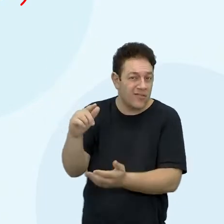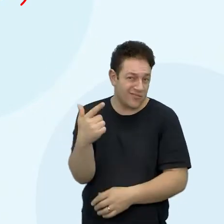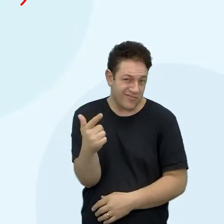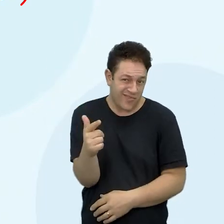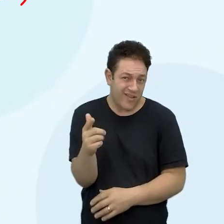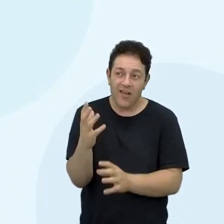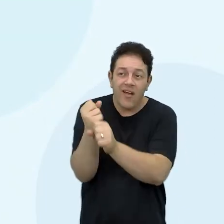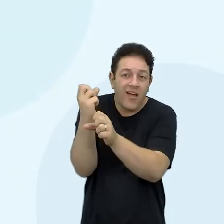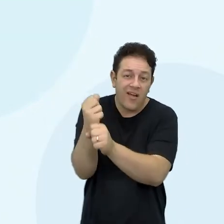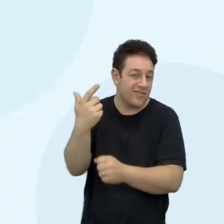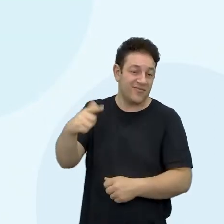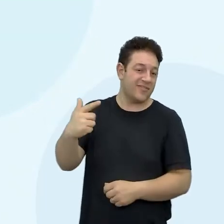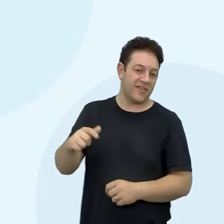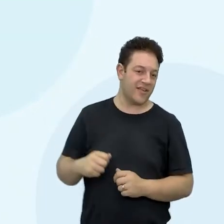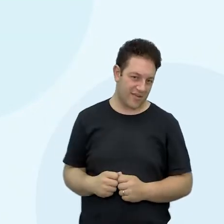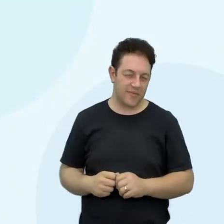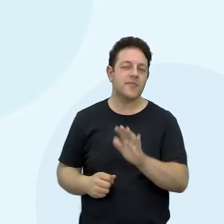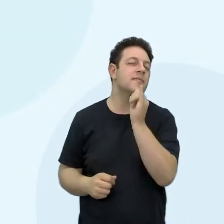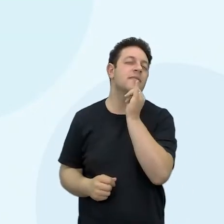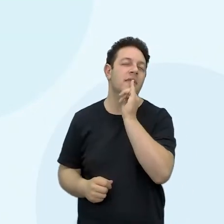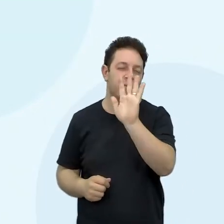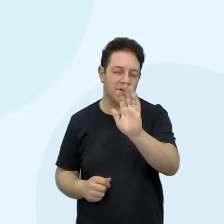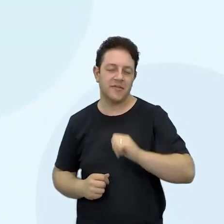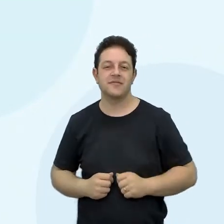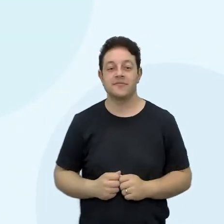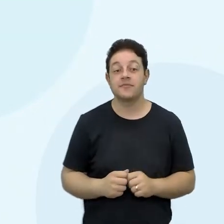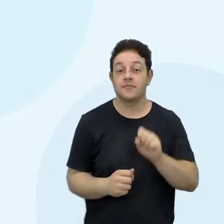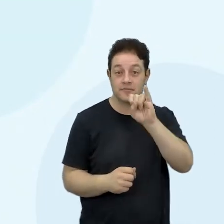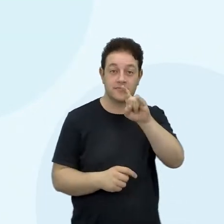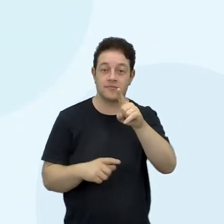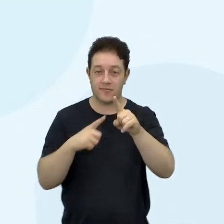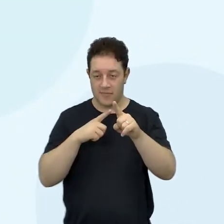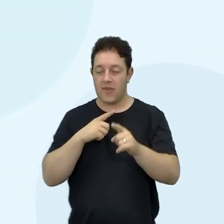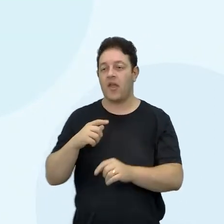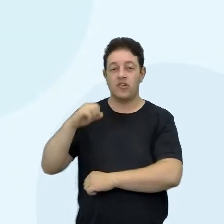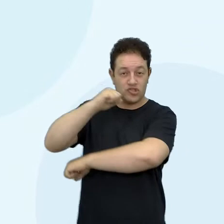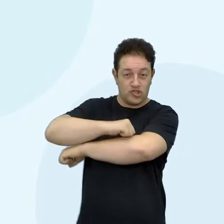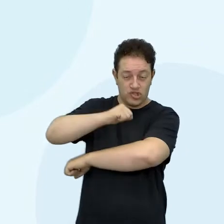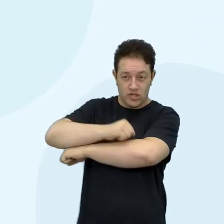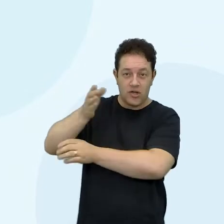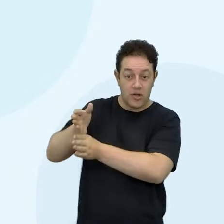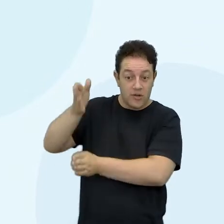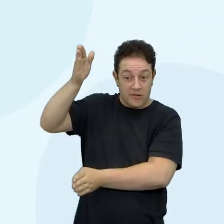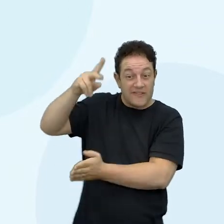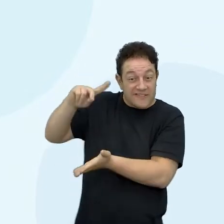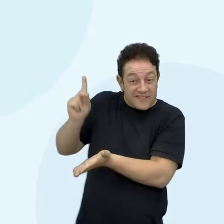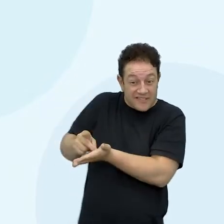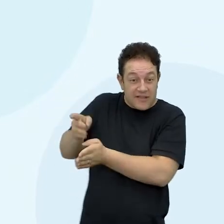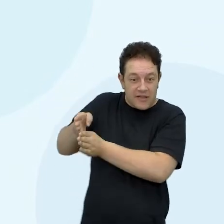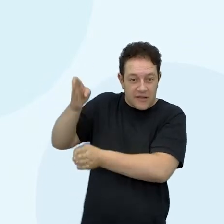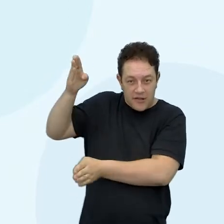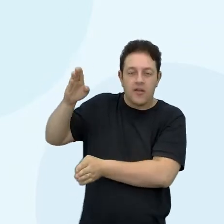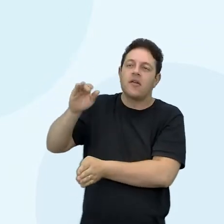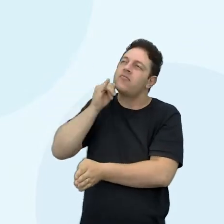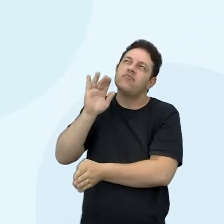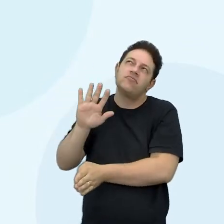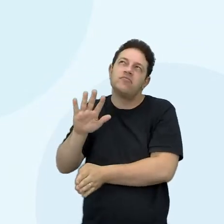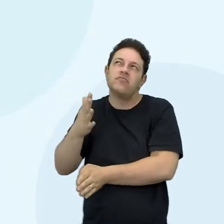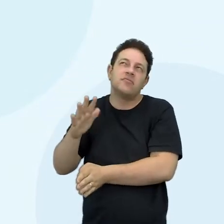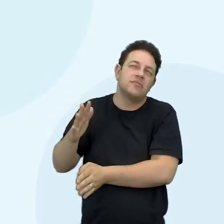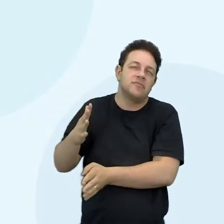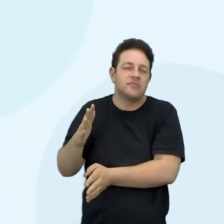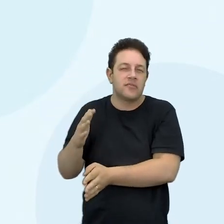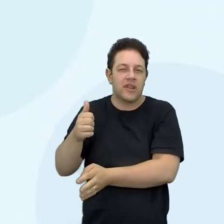né? Vamos supor, por exemplo, se eu tenho uma entrada de luz numa janela real, que é de, por exemplo,